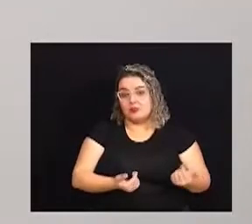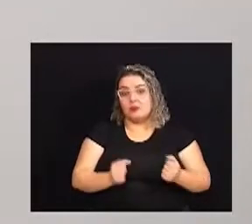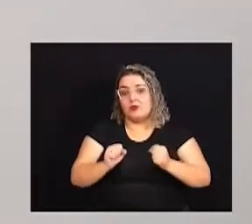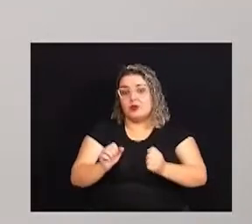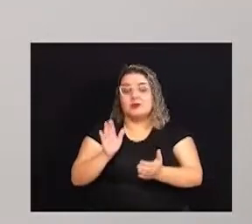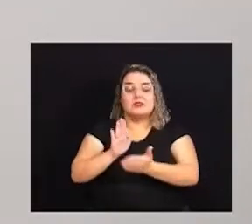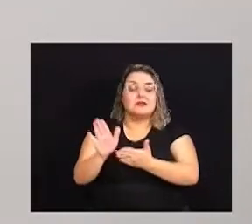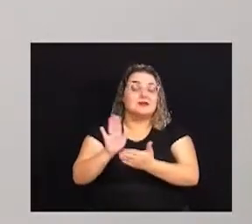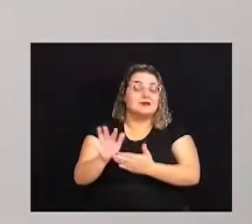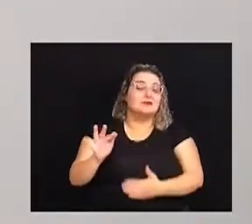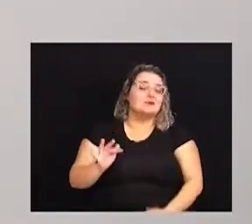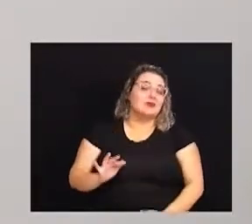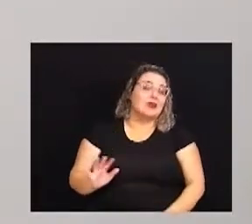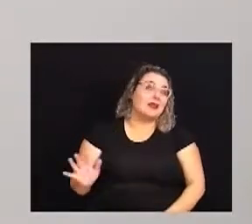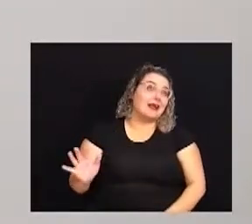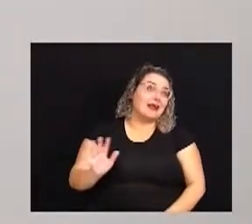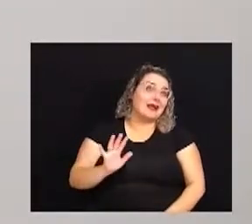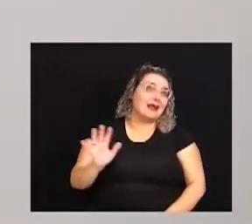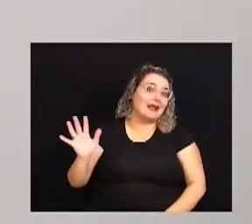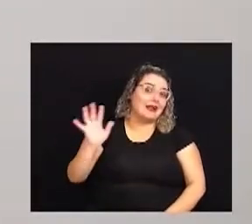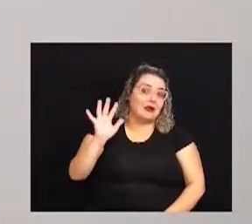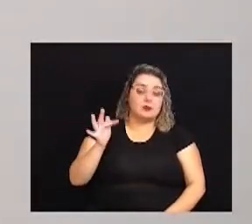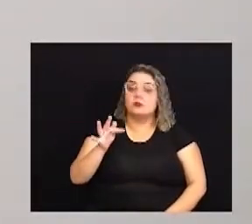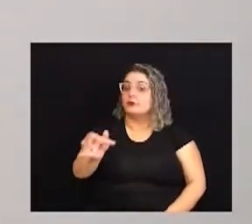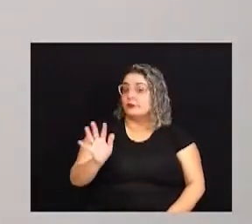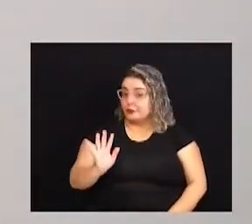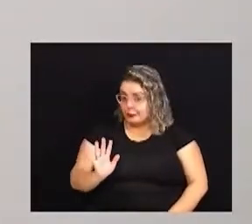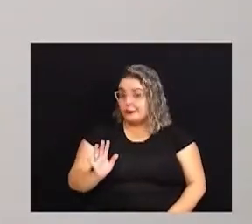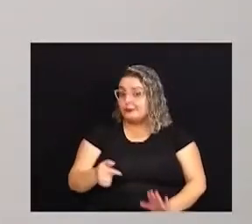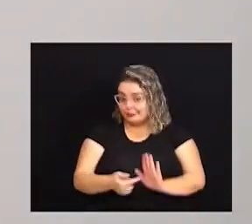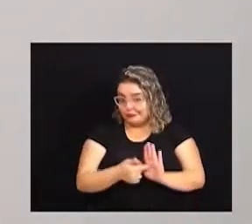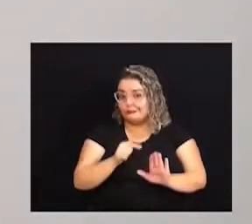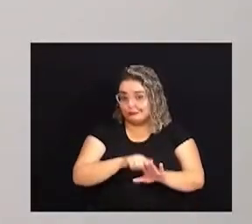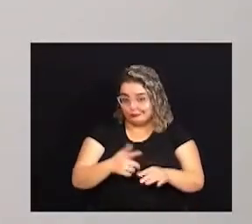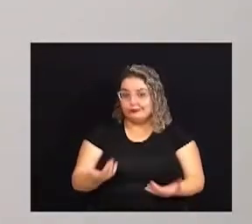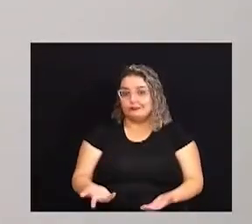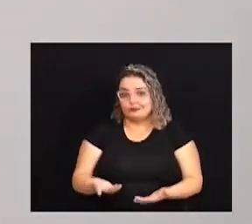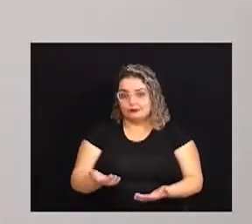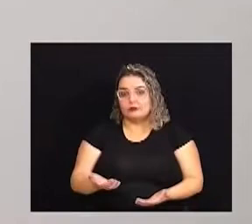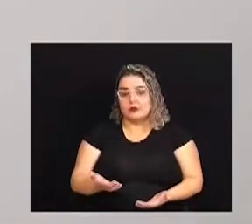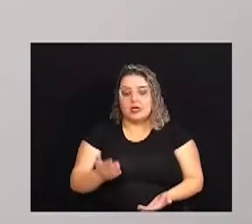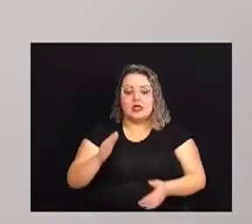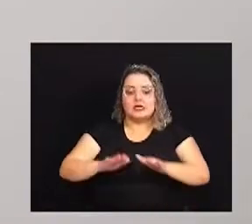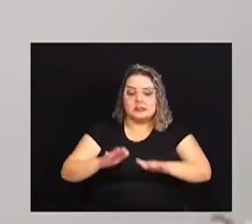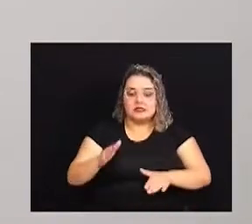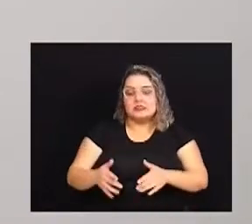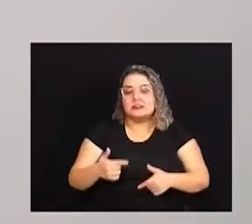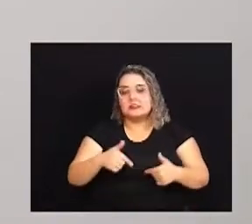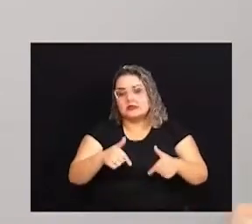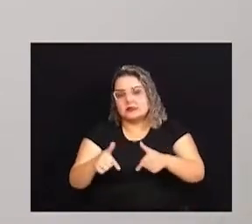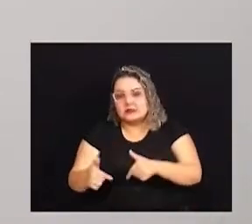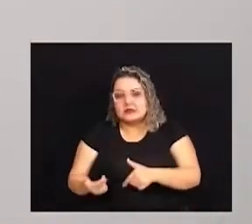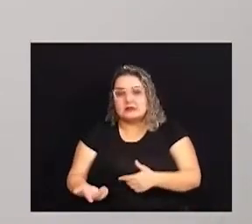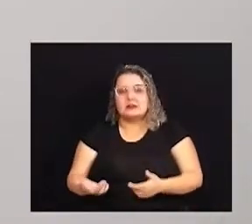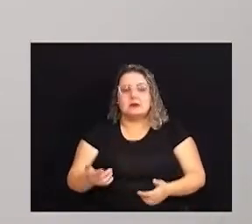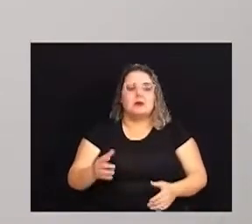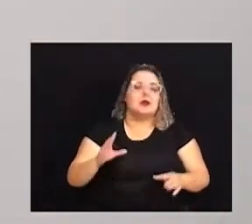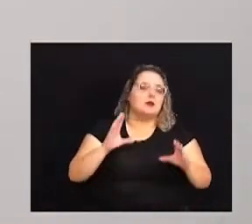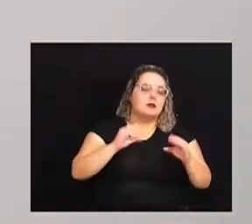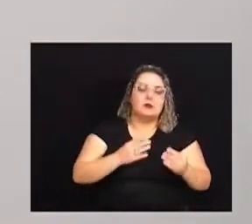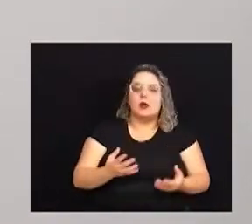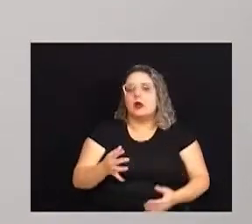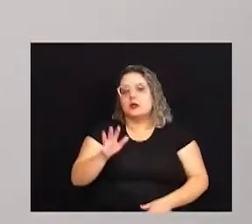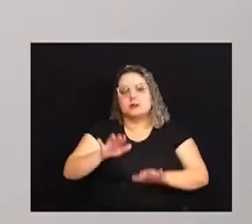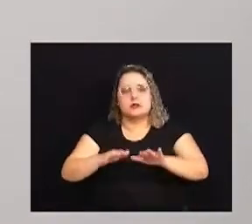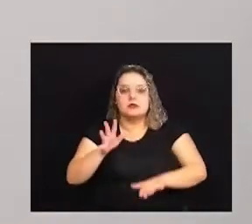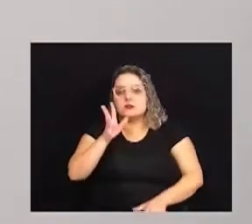você é jovem pode ter um custo muito grande no longo prazo. Às vezes pega disciplina só um turno, acaba atrasando o curso para poder trabalhar no outro.